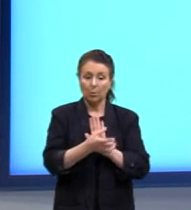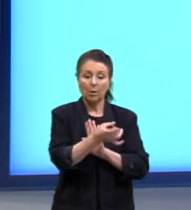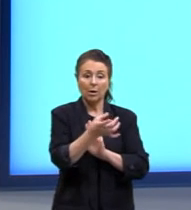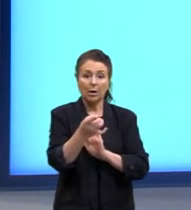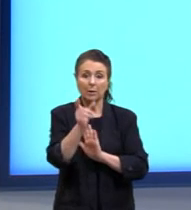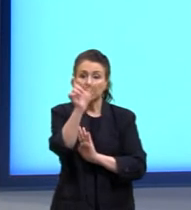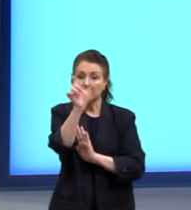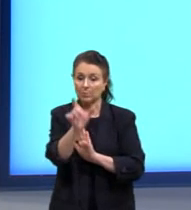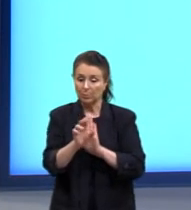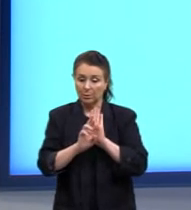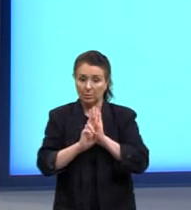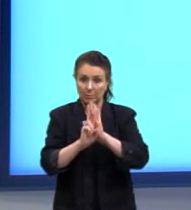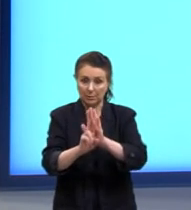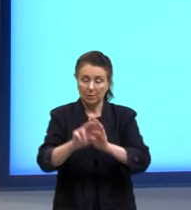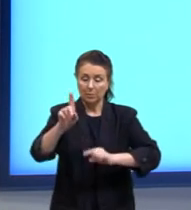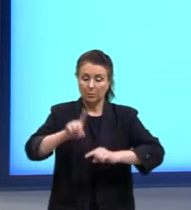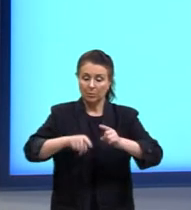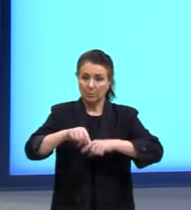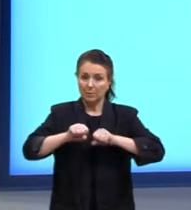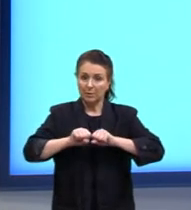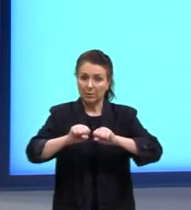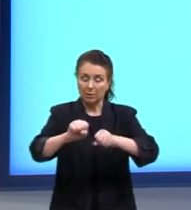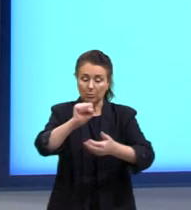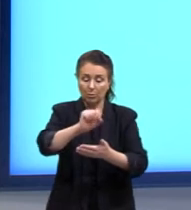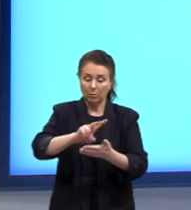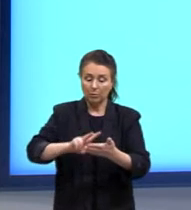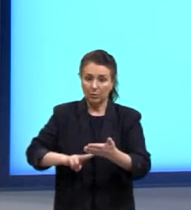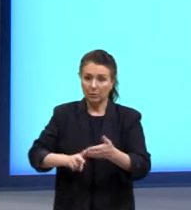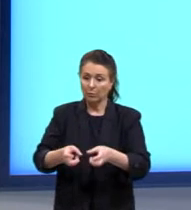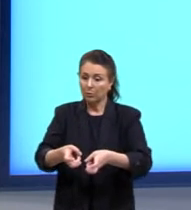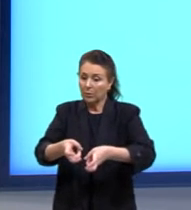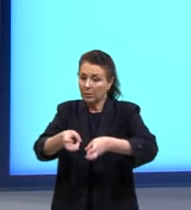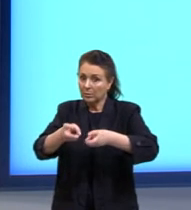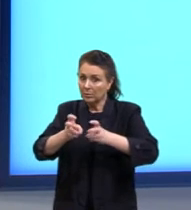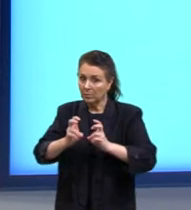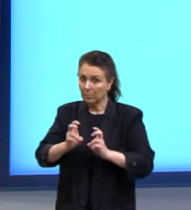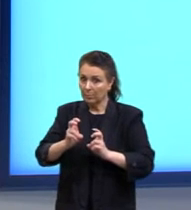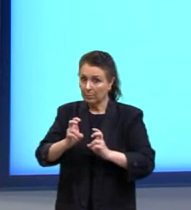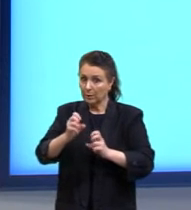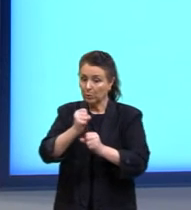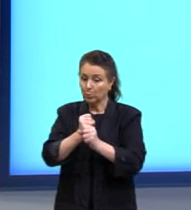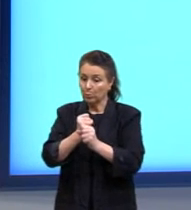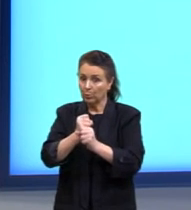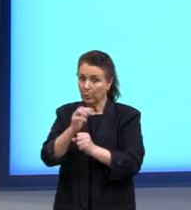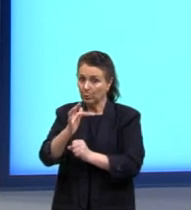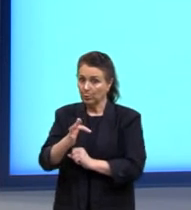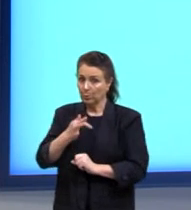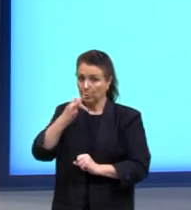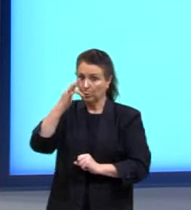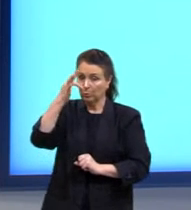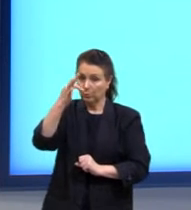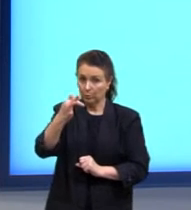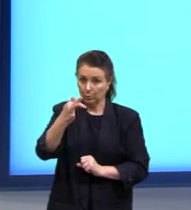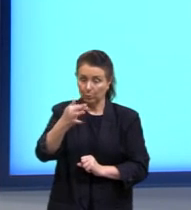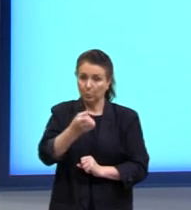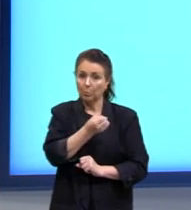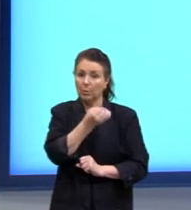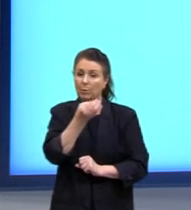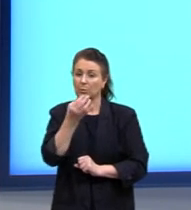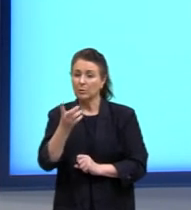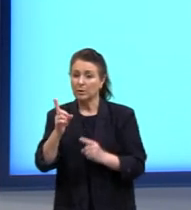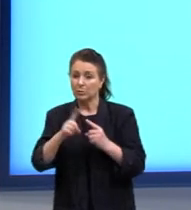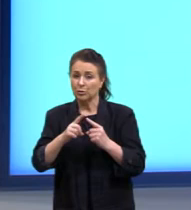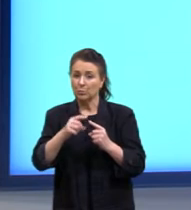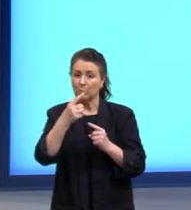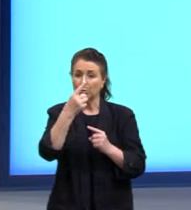desse Supermercado avaliam que receberão no ano seguinte a comissão de tipo então tipo